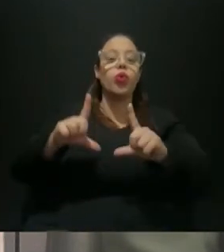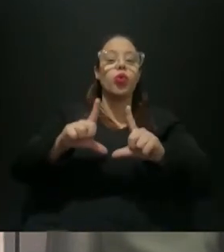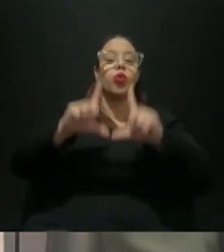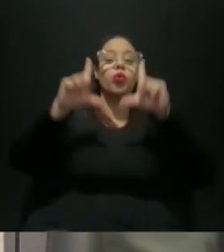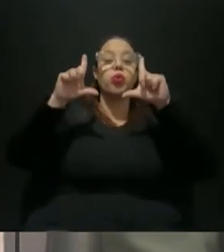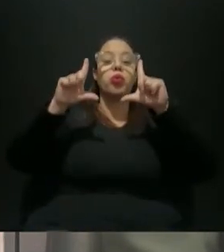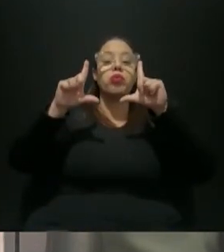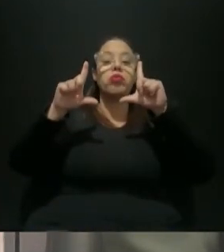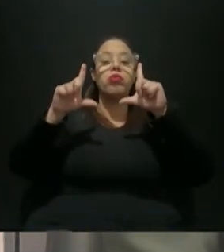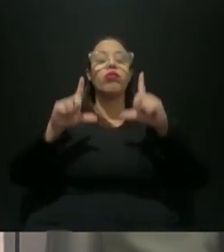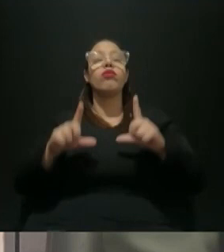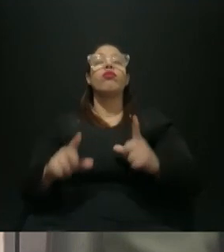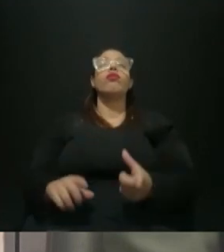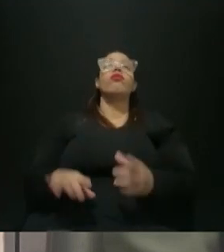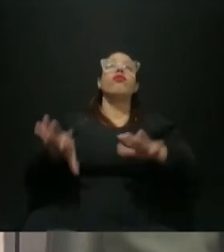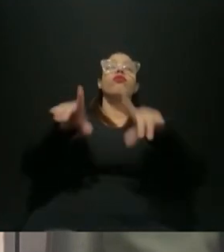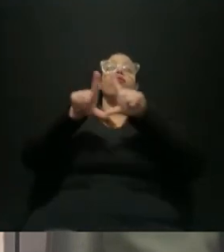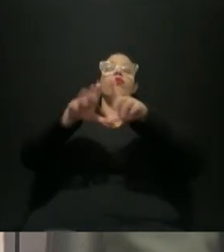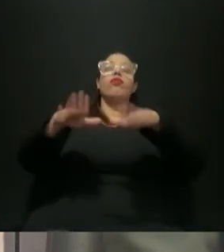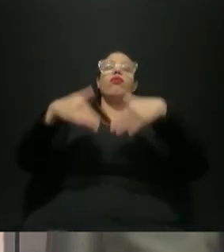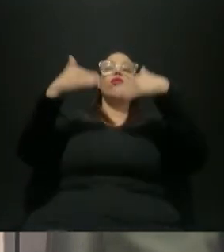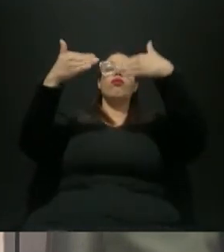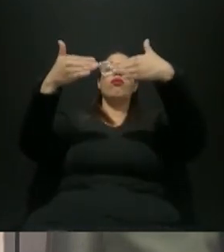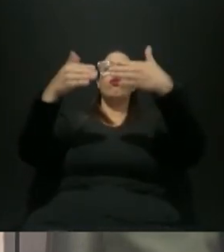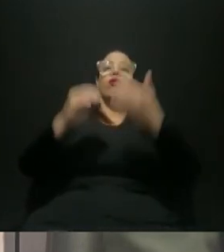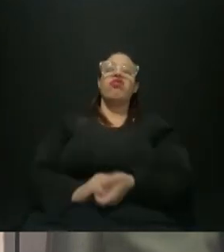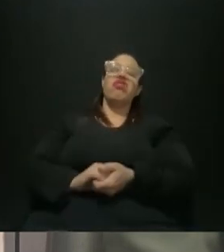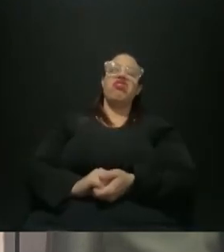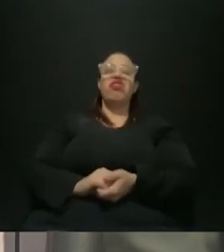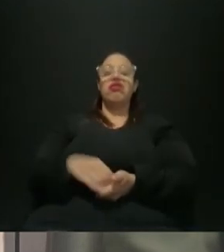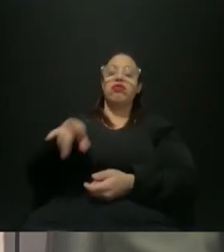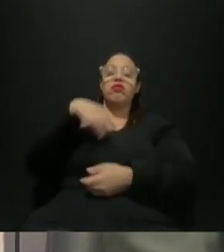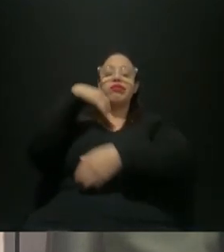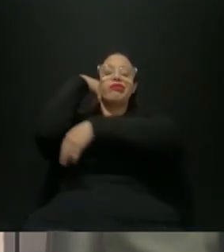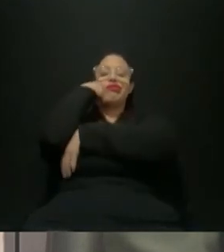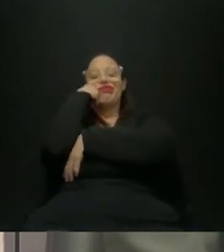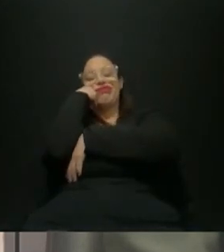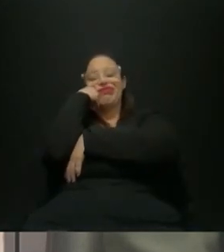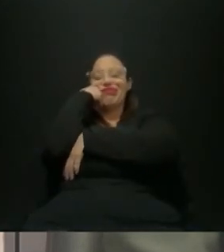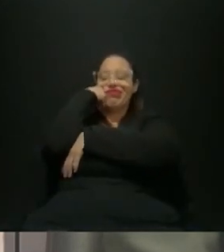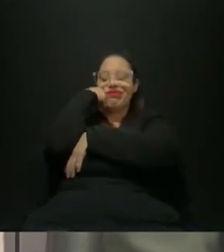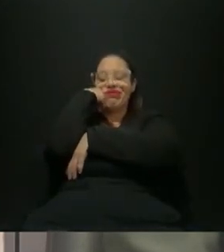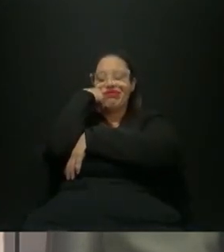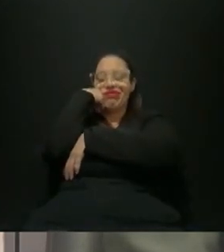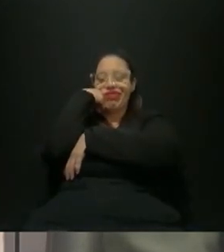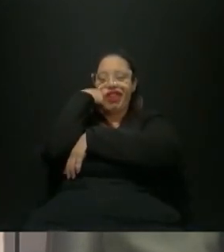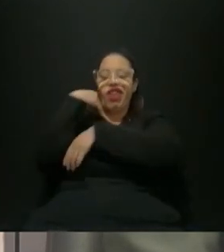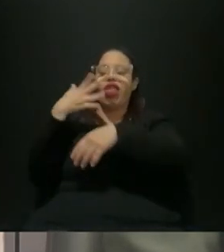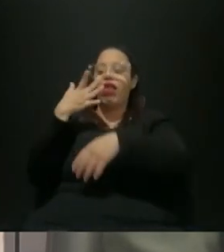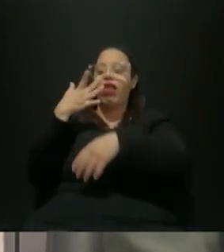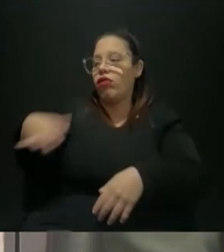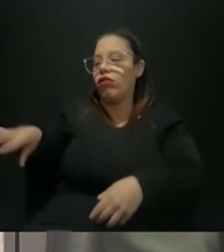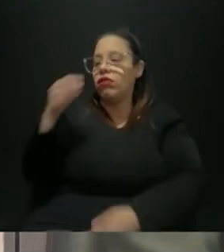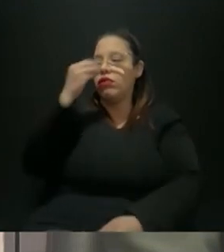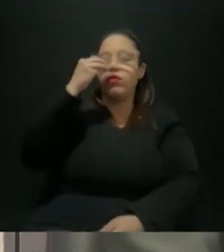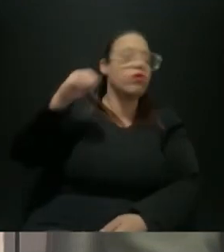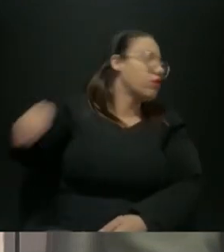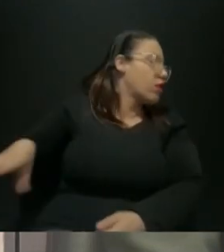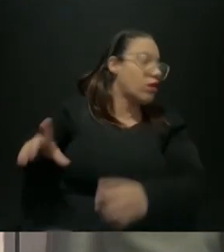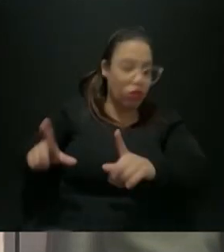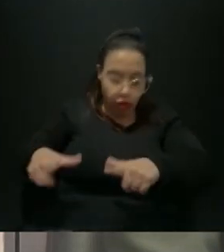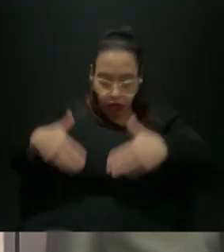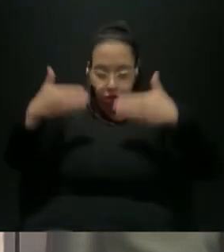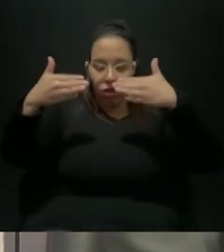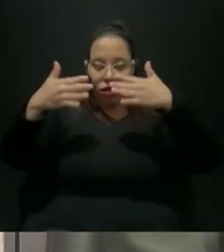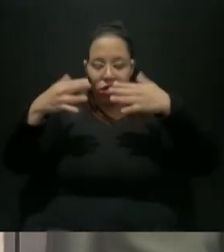que refletir uma coisa. Quando a gente deixa a criança numa tela, é um alívio. Porque a criança